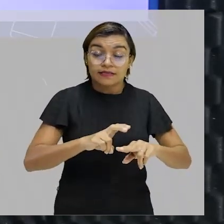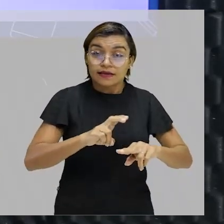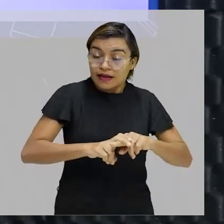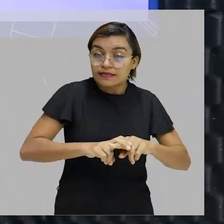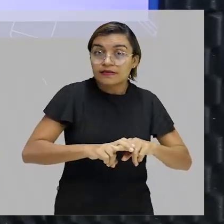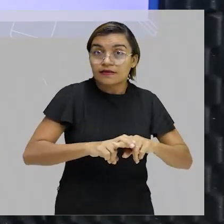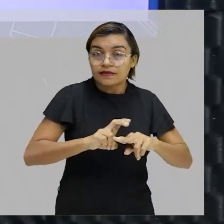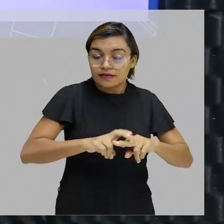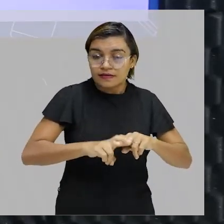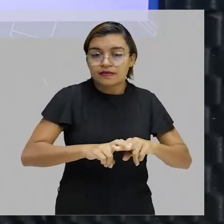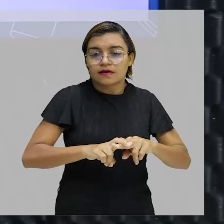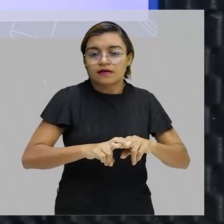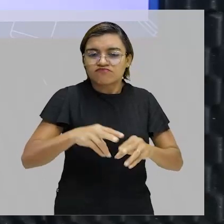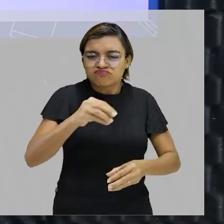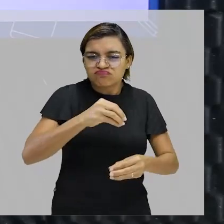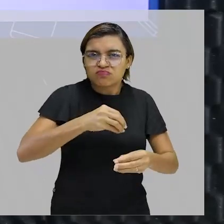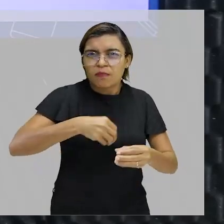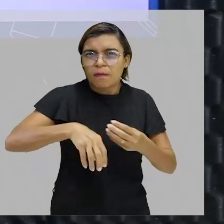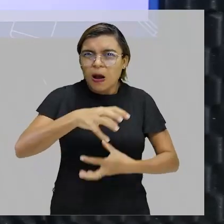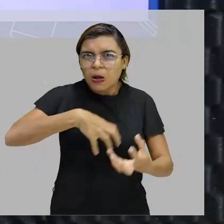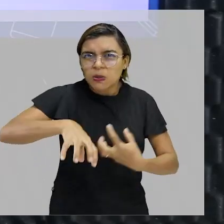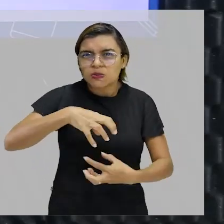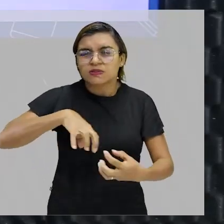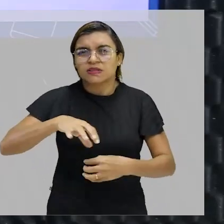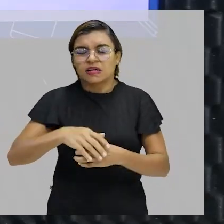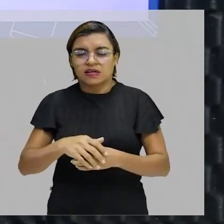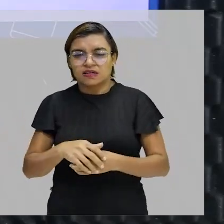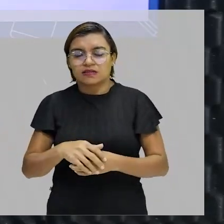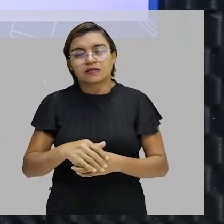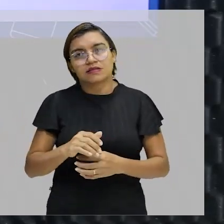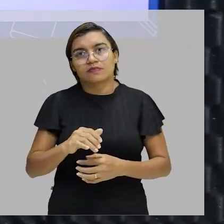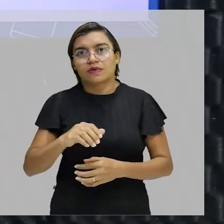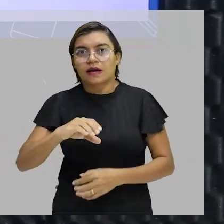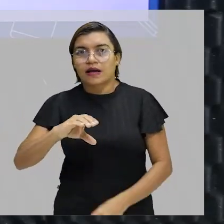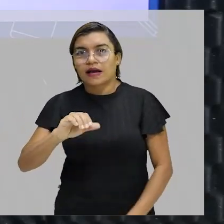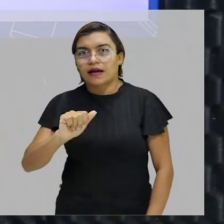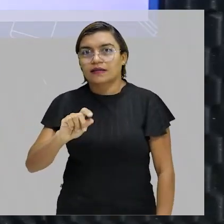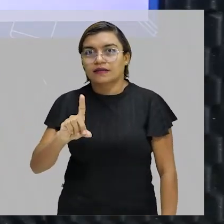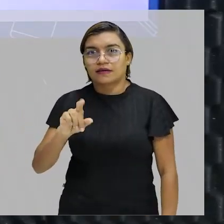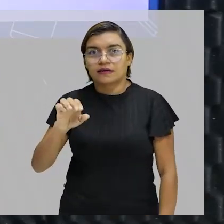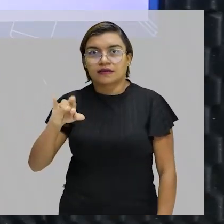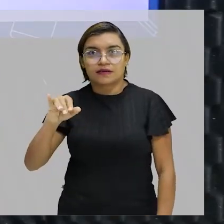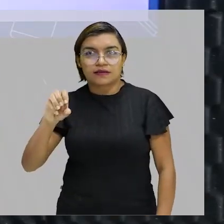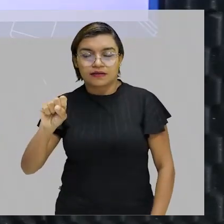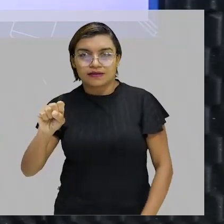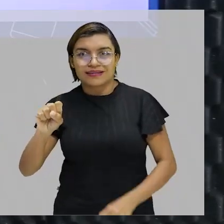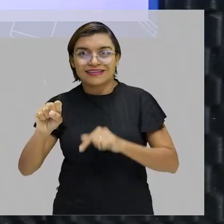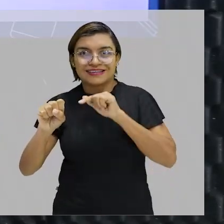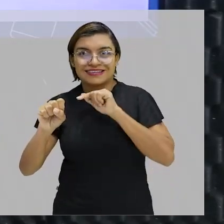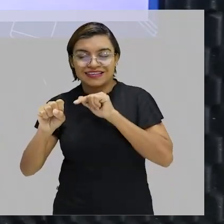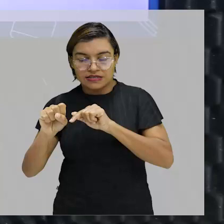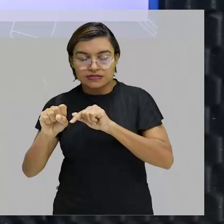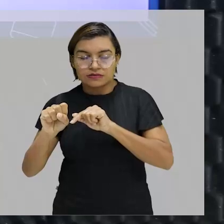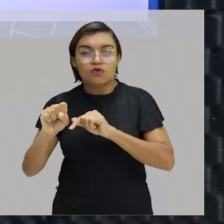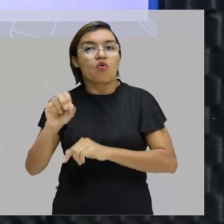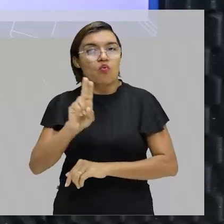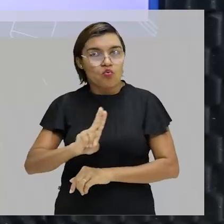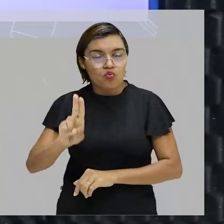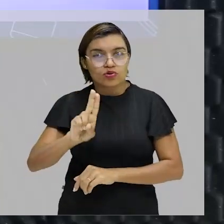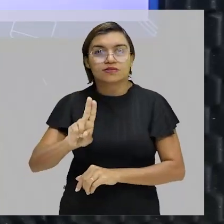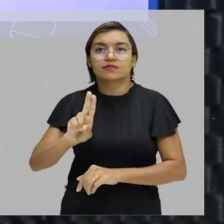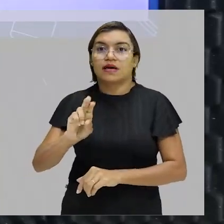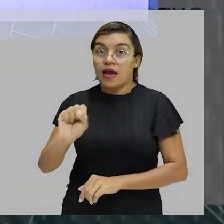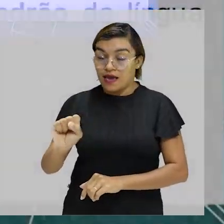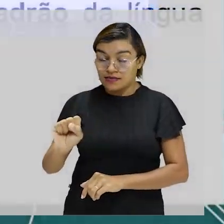várias cadeiras, embora o erro, né, haja erro de gramática na hora da construção.